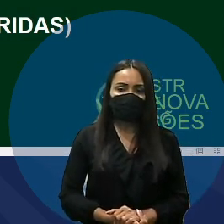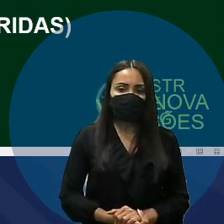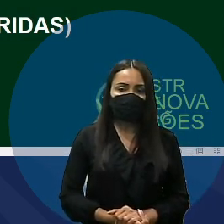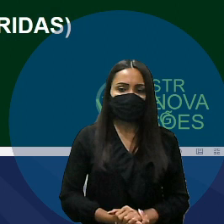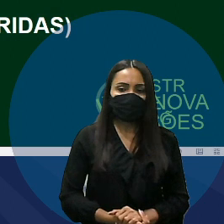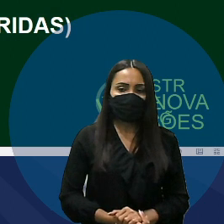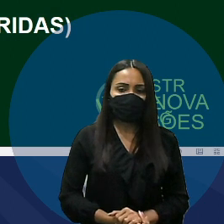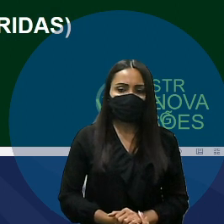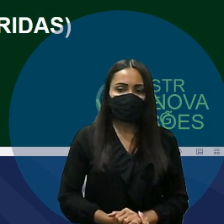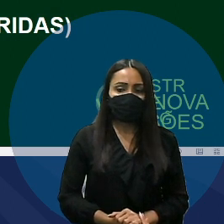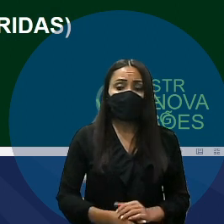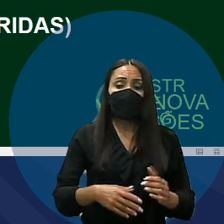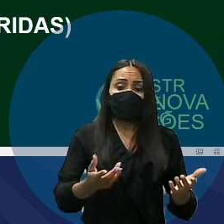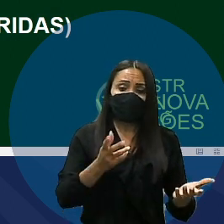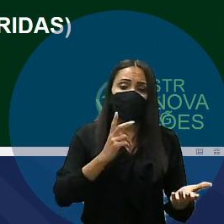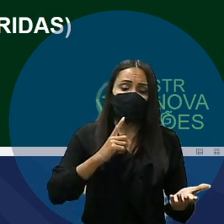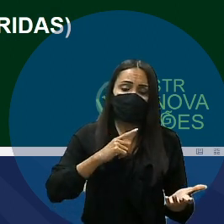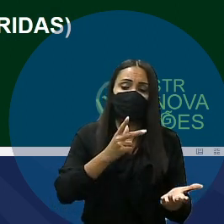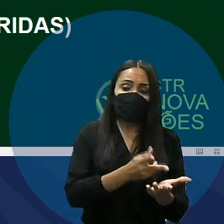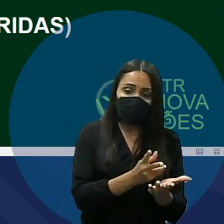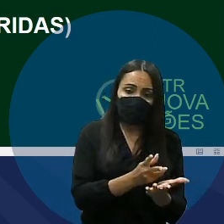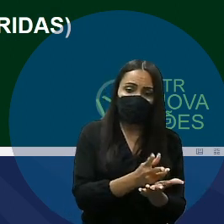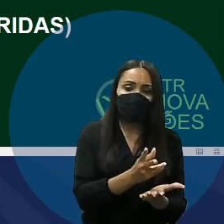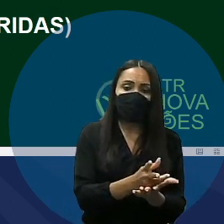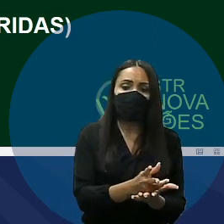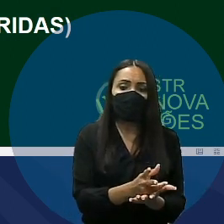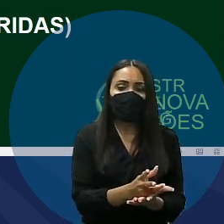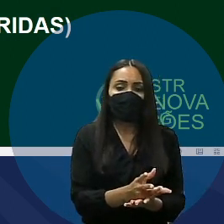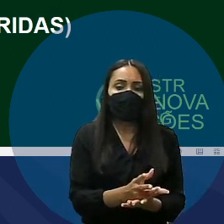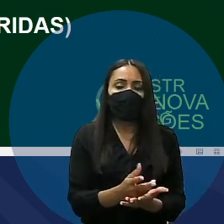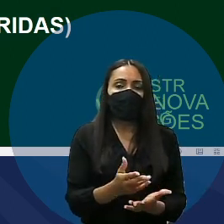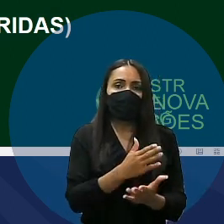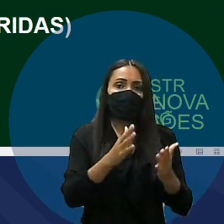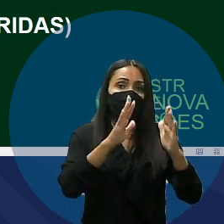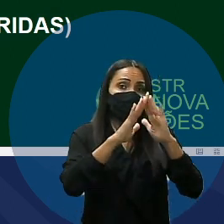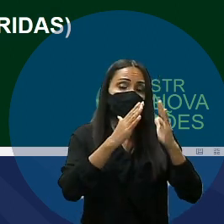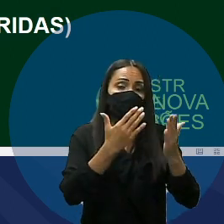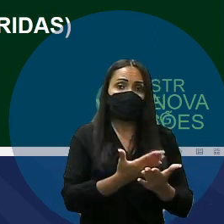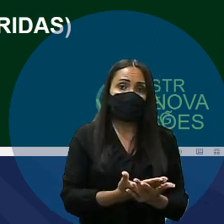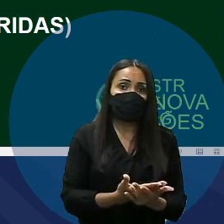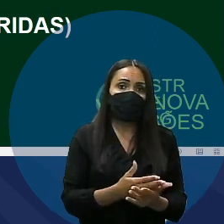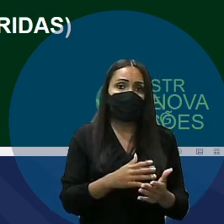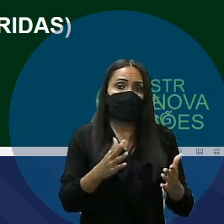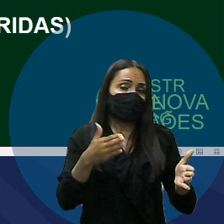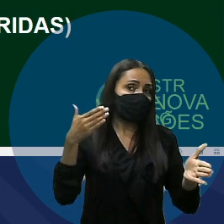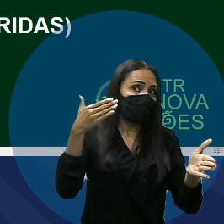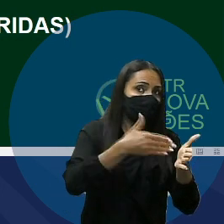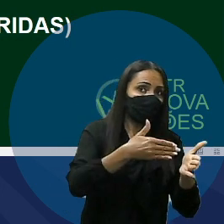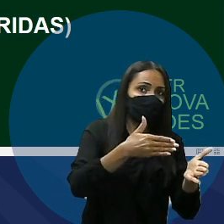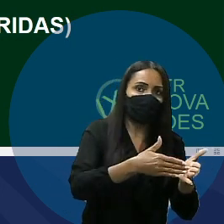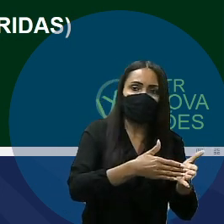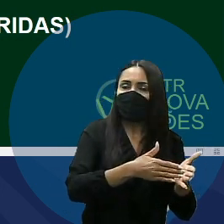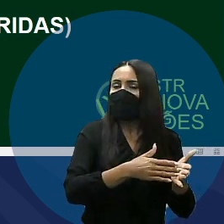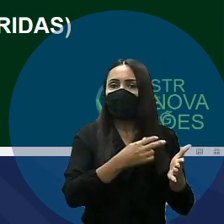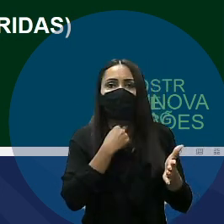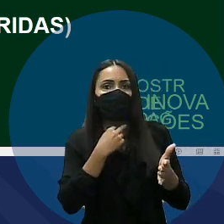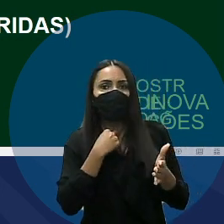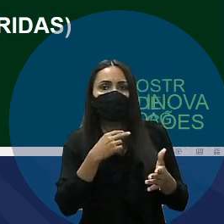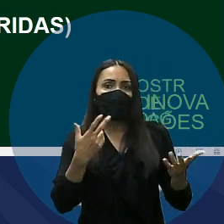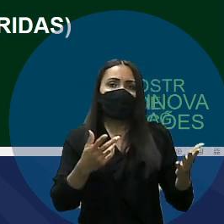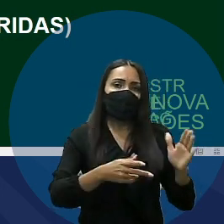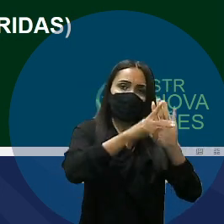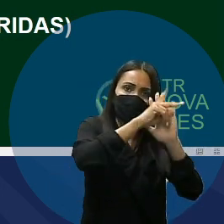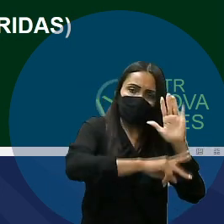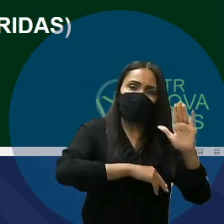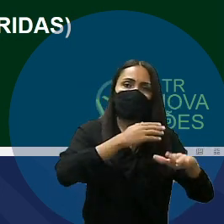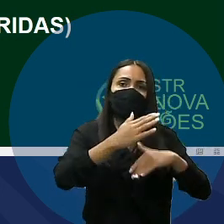elas têm sempre um teor de que as paredes da escola não podem nos limitar. Então, todo e qualquer projeto que a gente desenvolve na escola